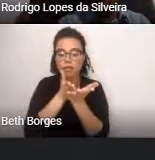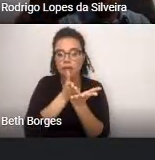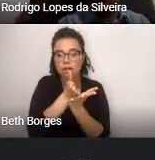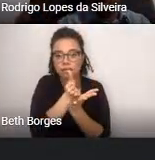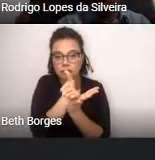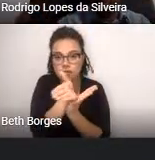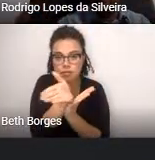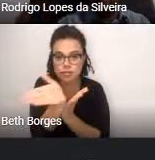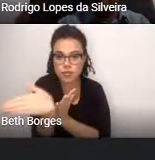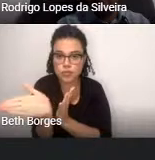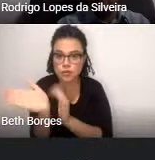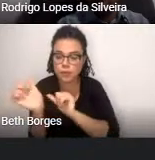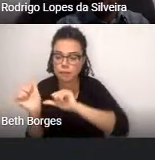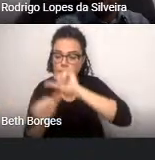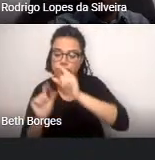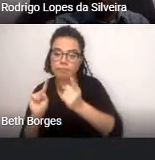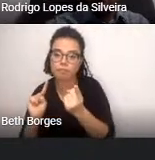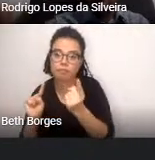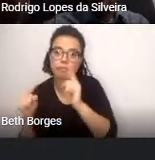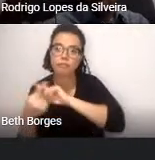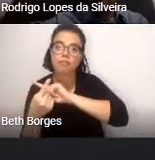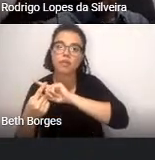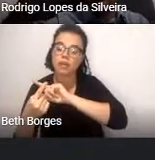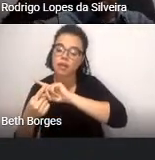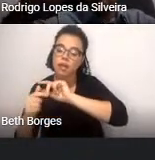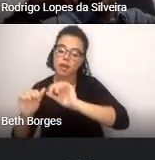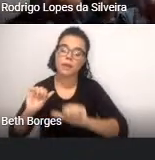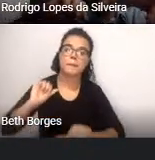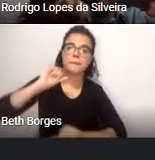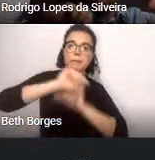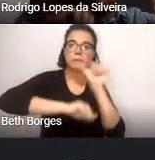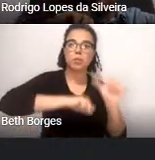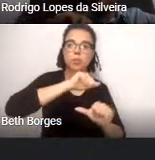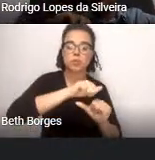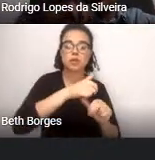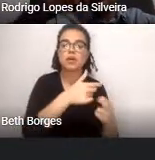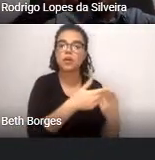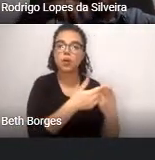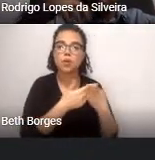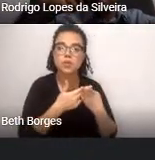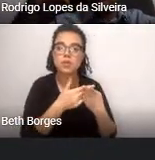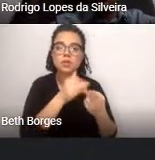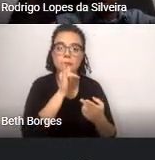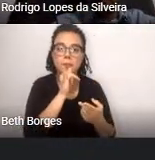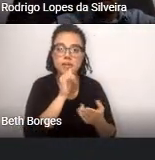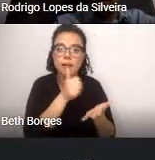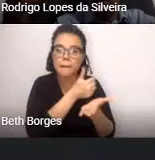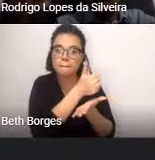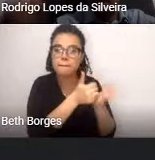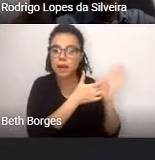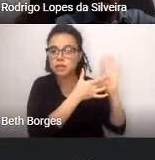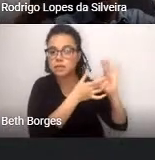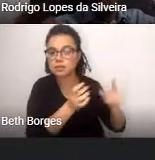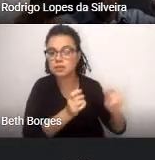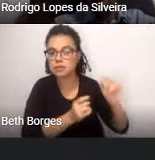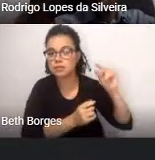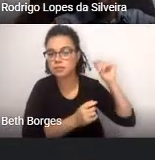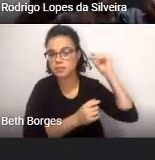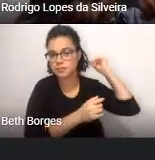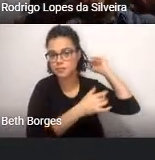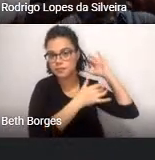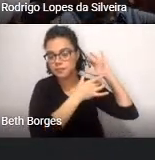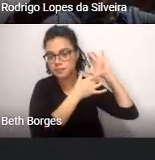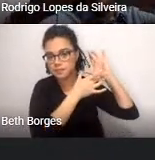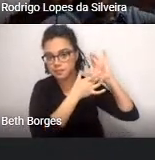E quando envolve a terapia de esquemas, chegando a trabalhar nas origens, vendo toda aquela visão